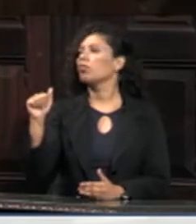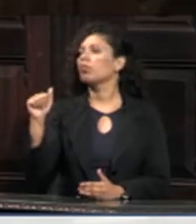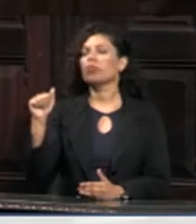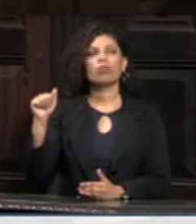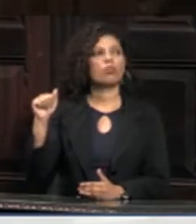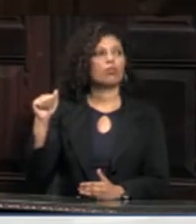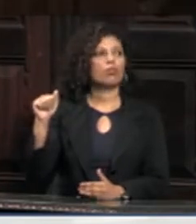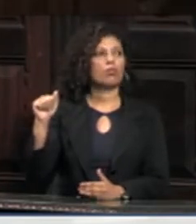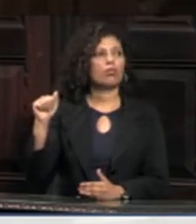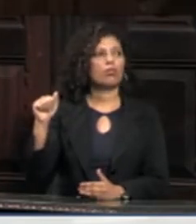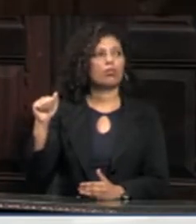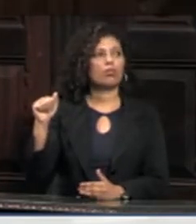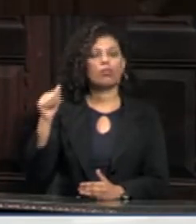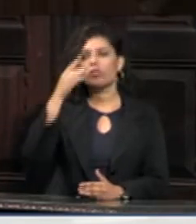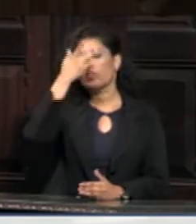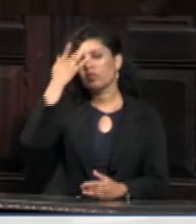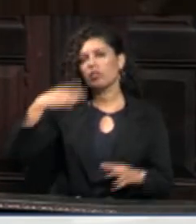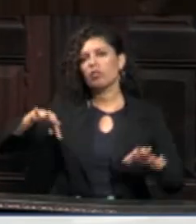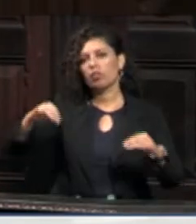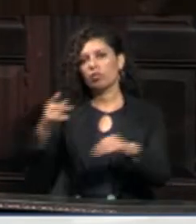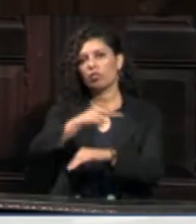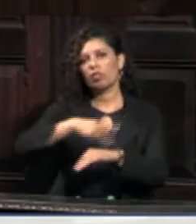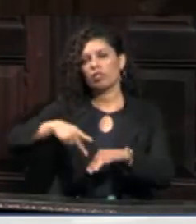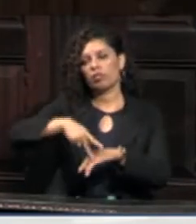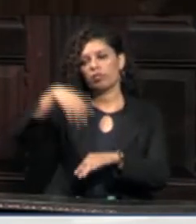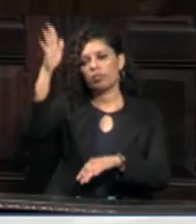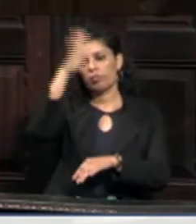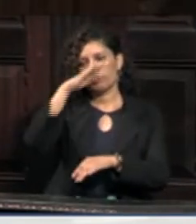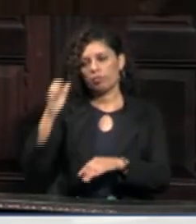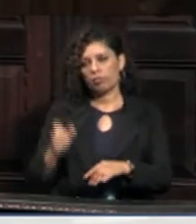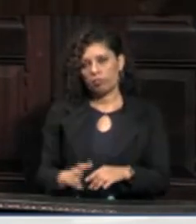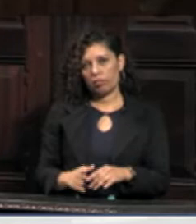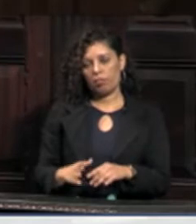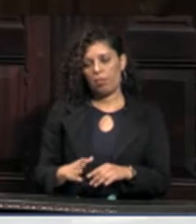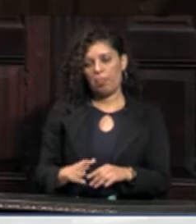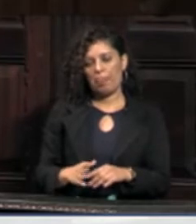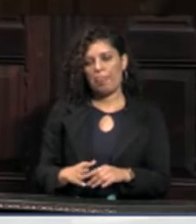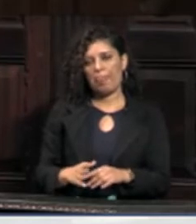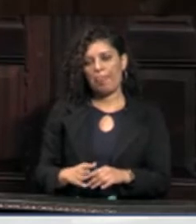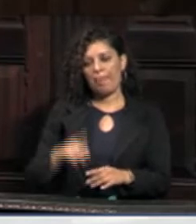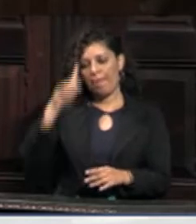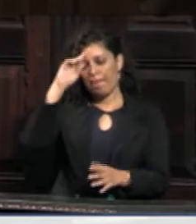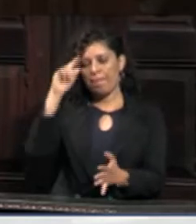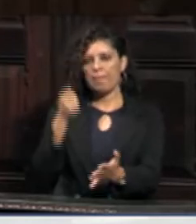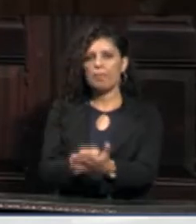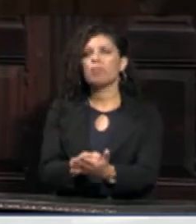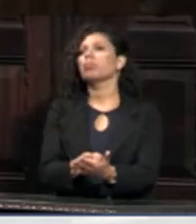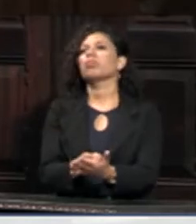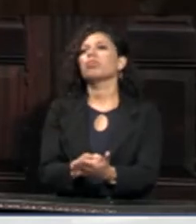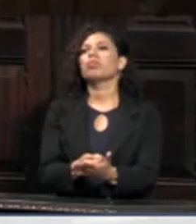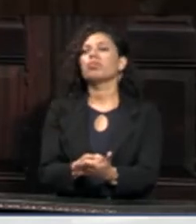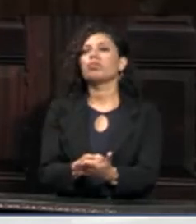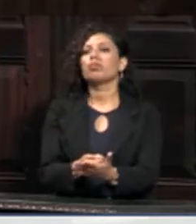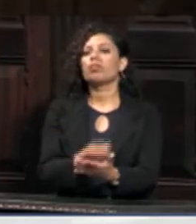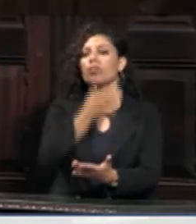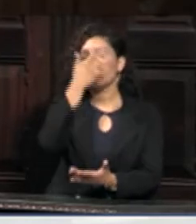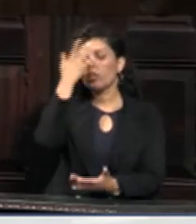da população brasileira e fluminense decidirem